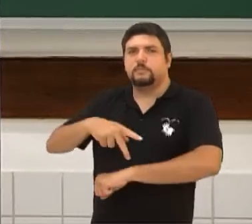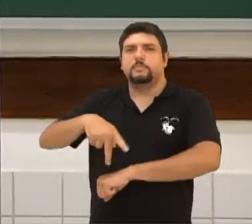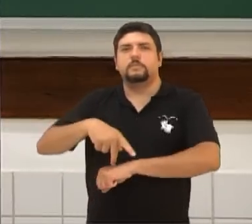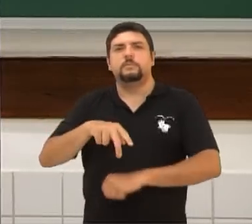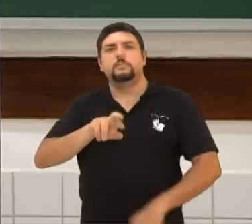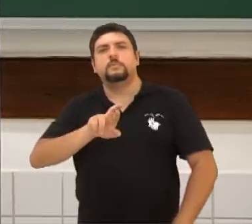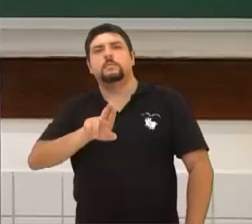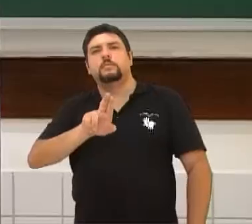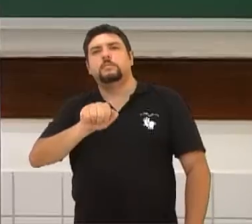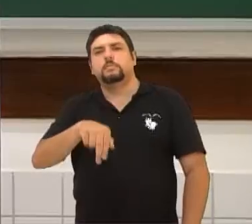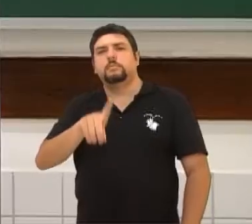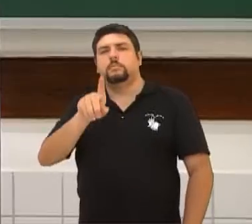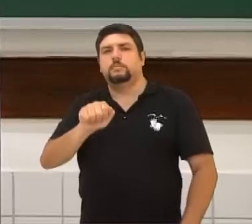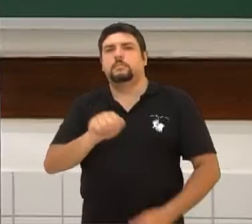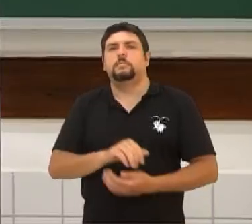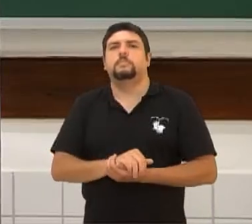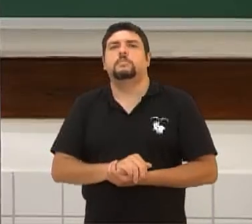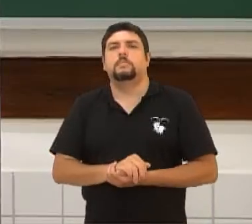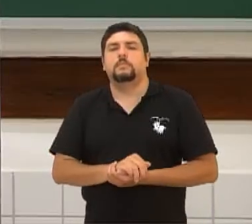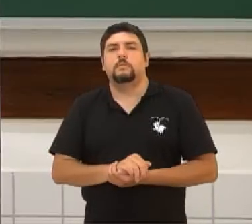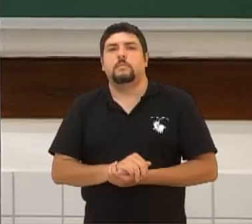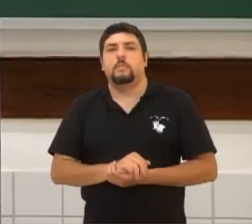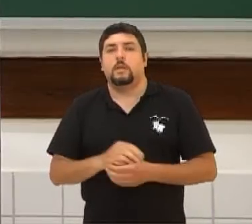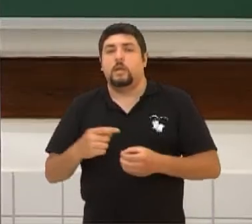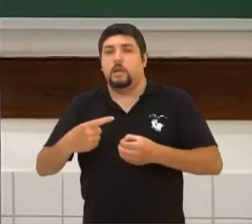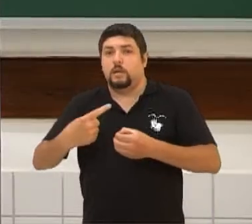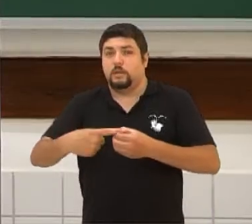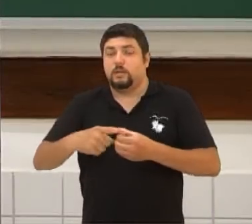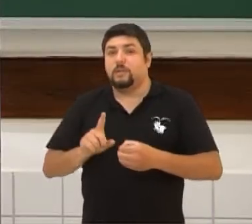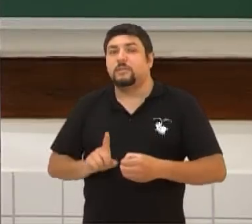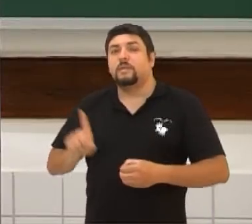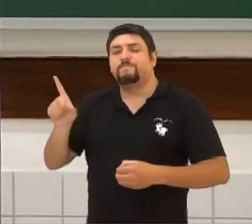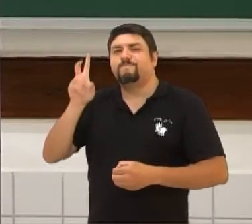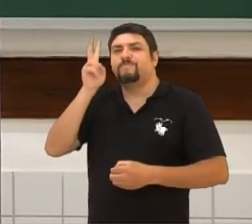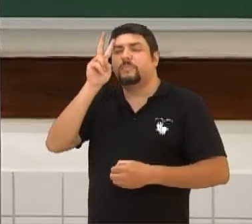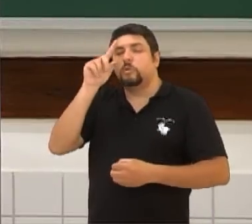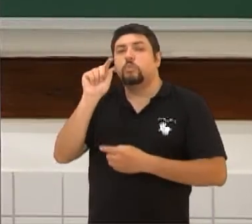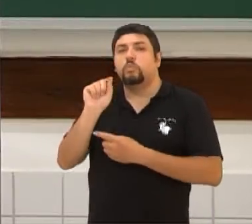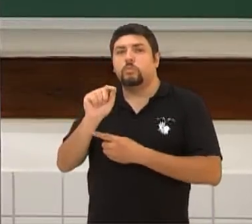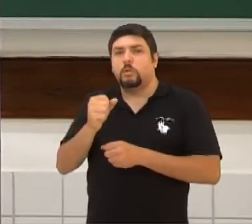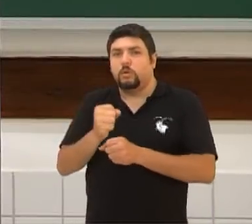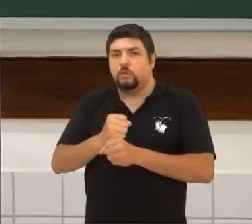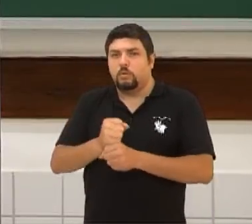né? Infelizmente essa cidade é lembrada pelo genocídio que ocorreu em 1994,